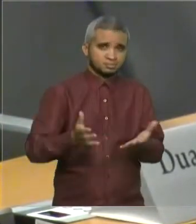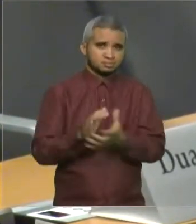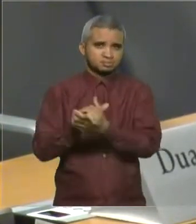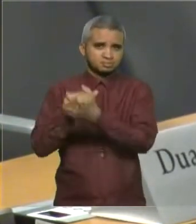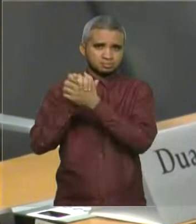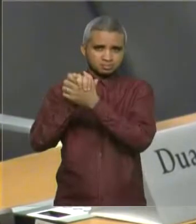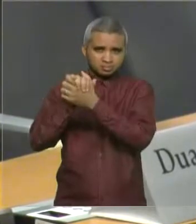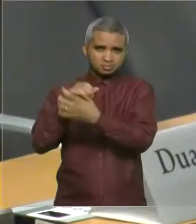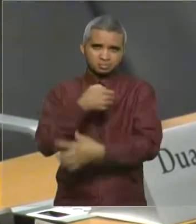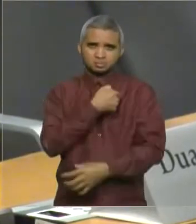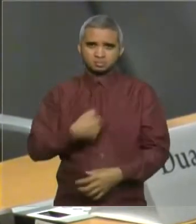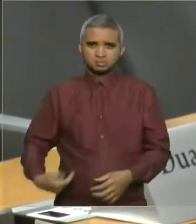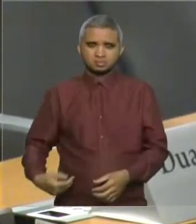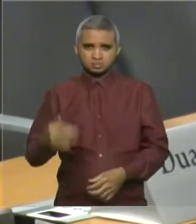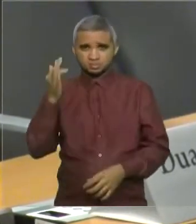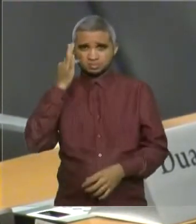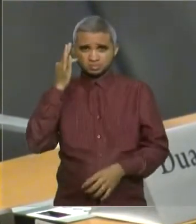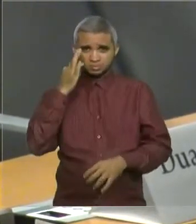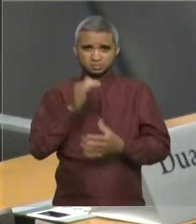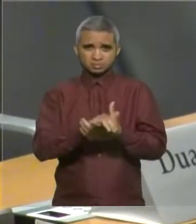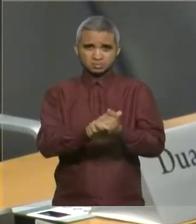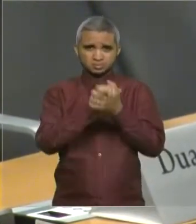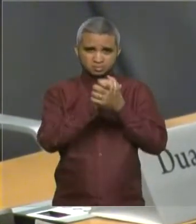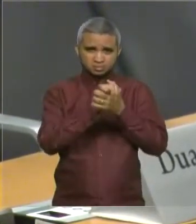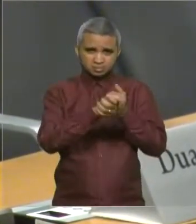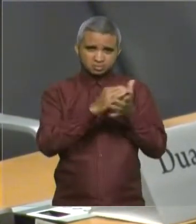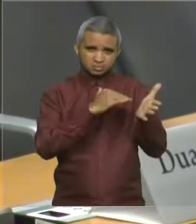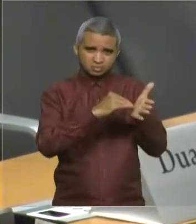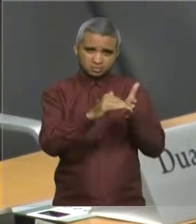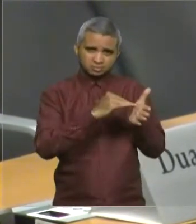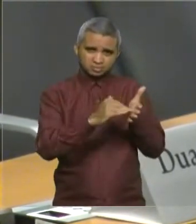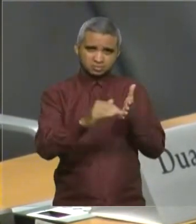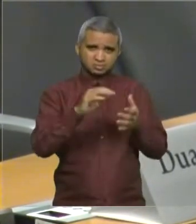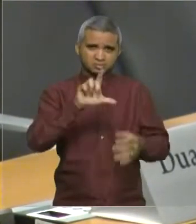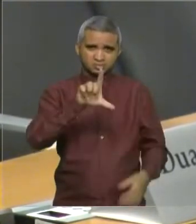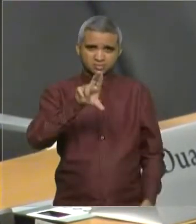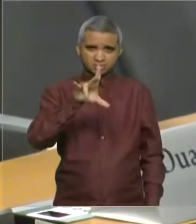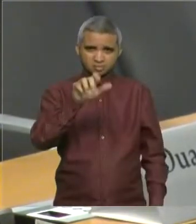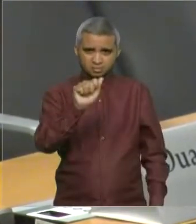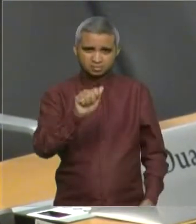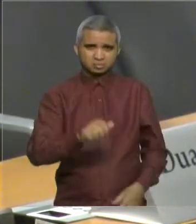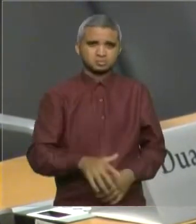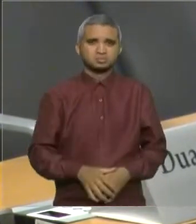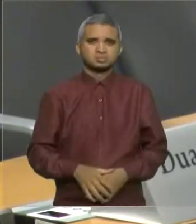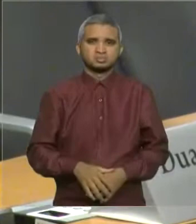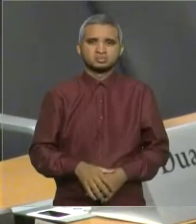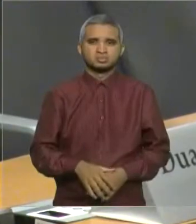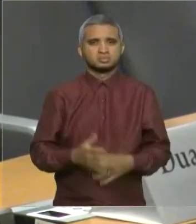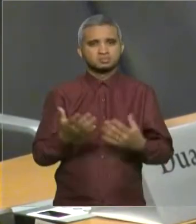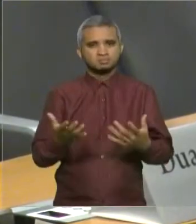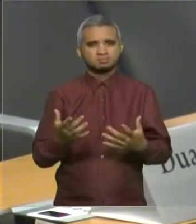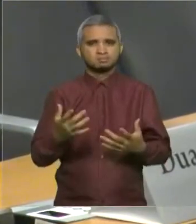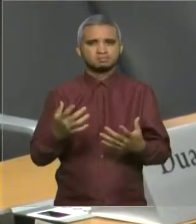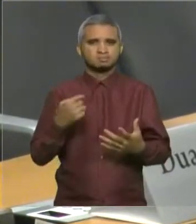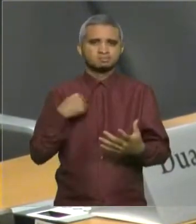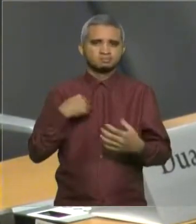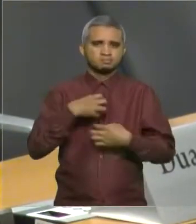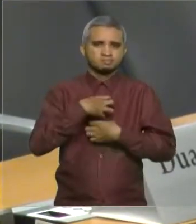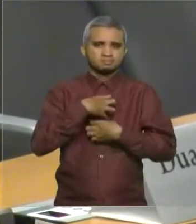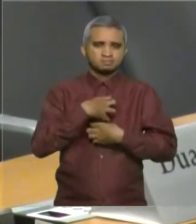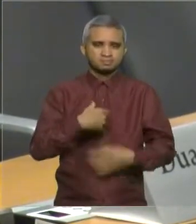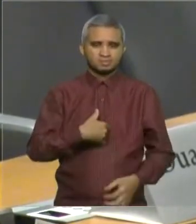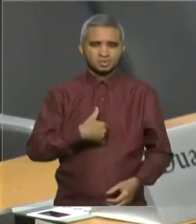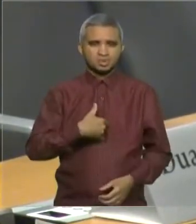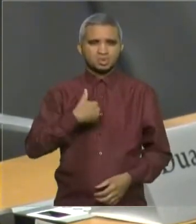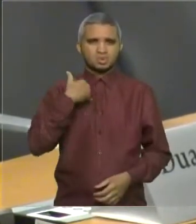e ações como essa fazem com que nós tenhamos orgulho de fazer parte desse grupo político que tem, a